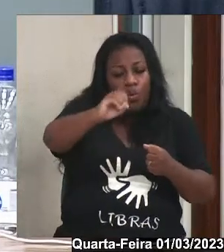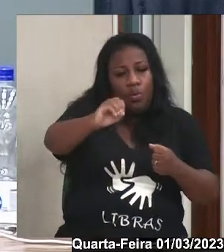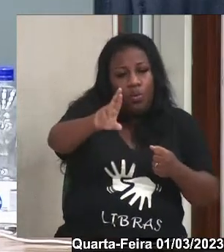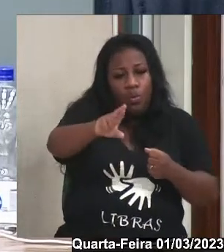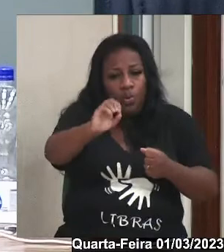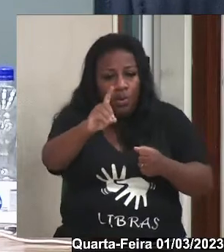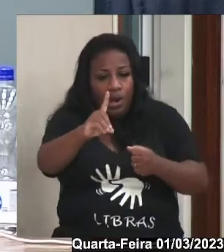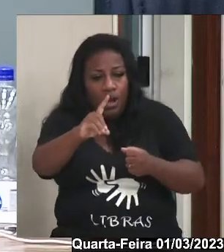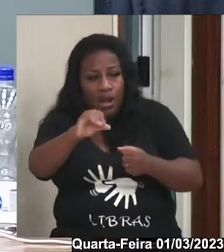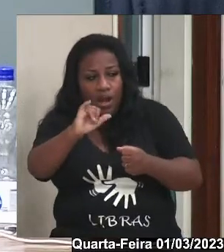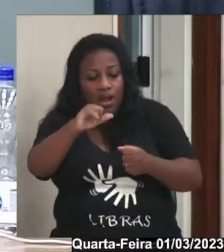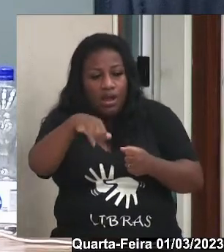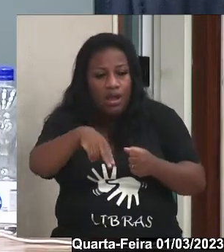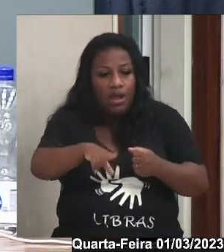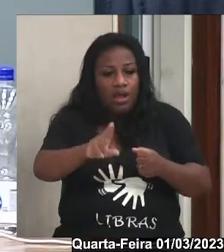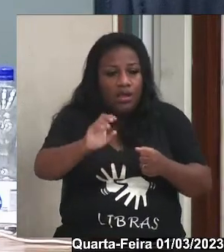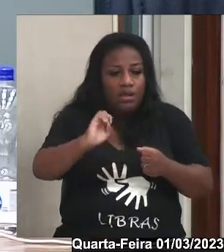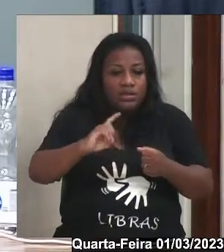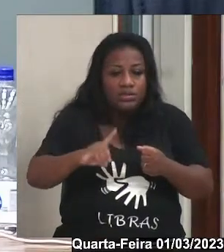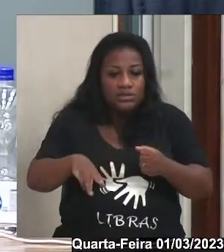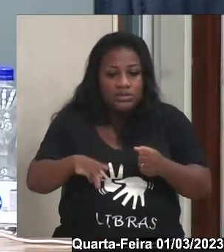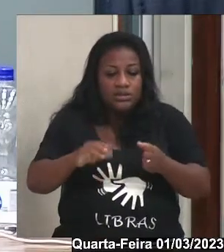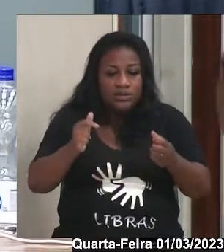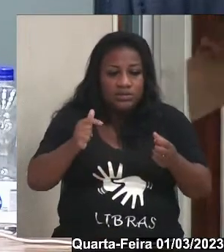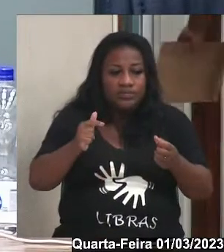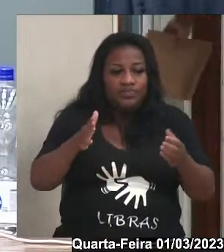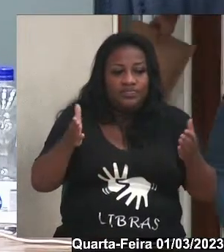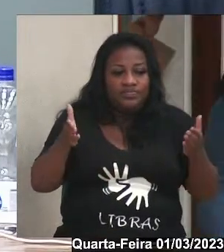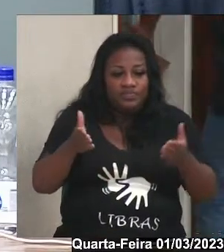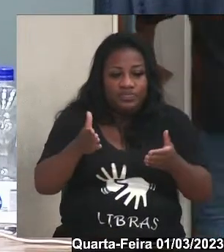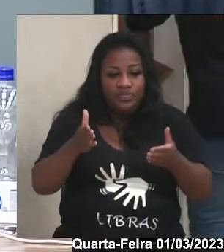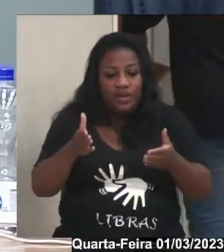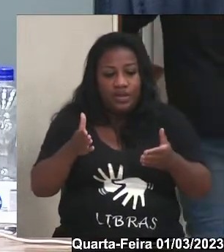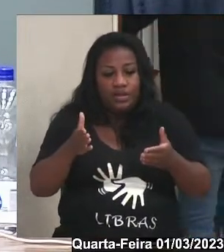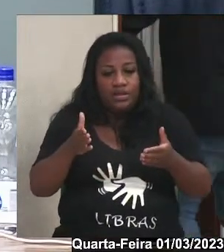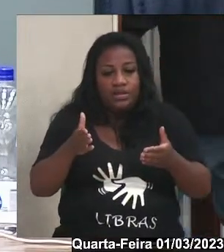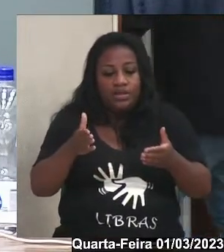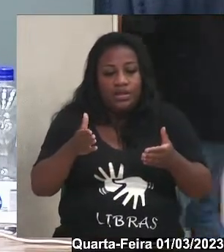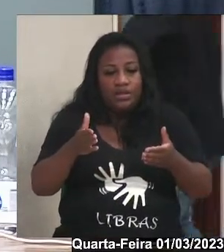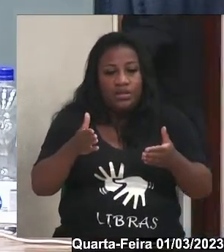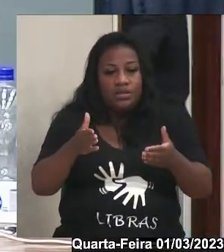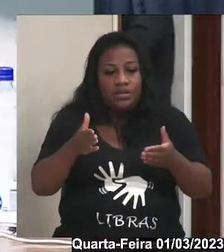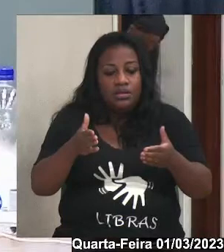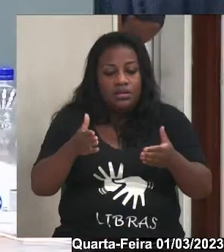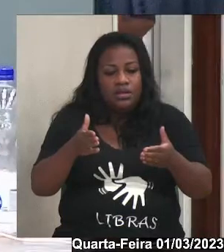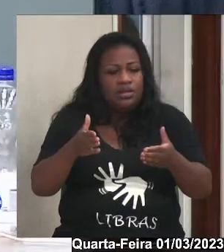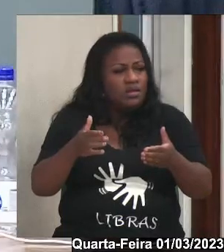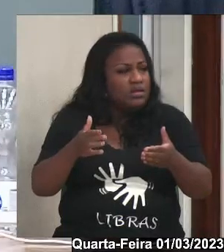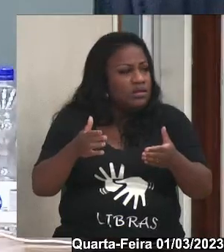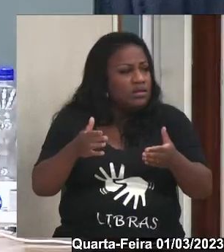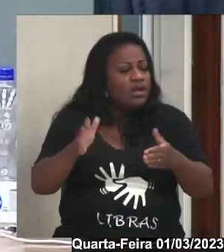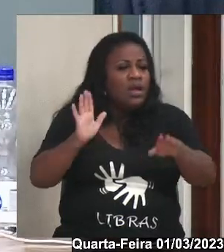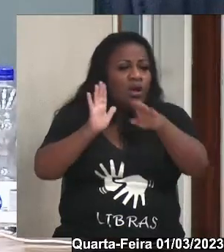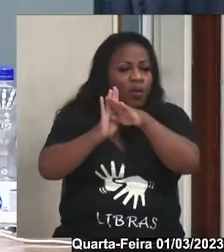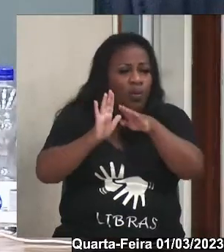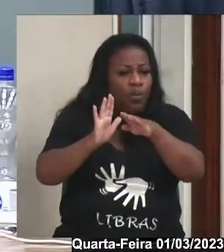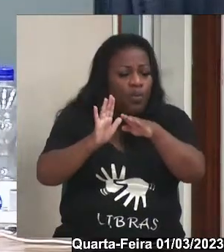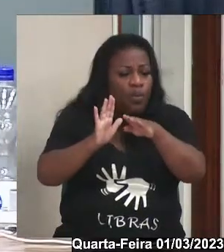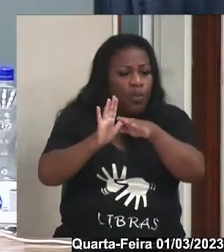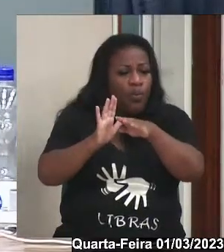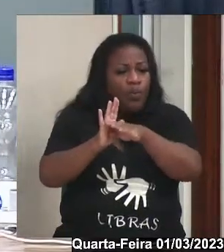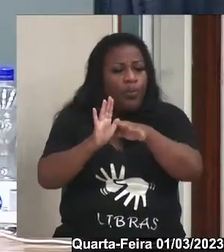gradil, à margem do córrego situado na Rua da Recença, Jardim Marina. Presidente. O bloco